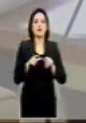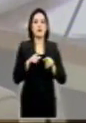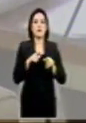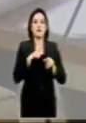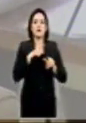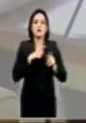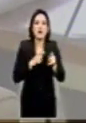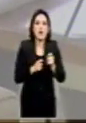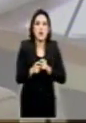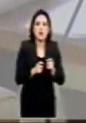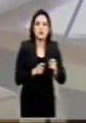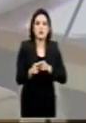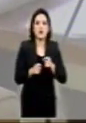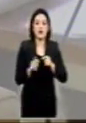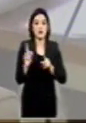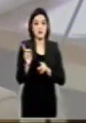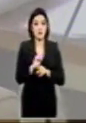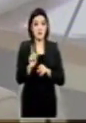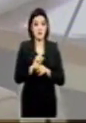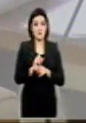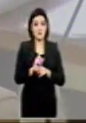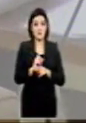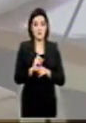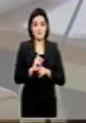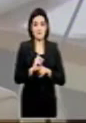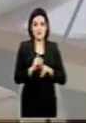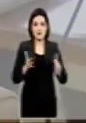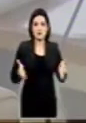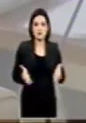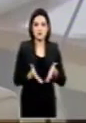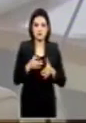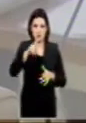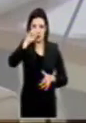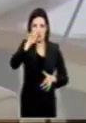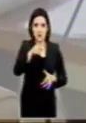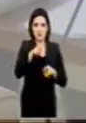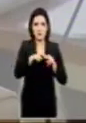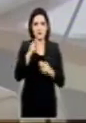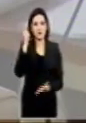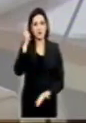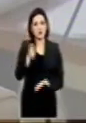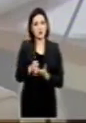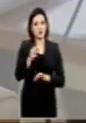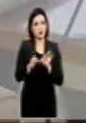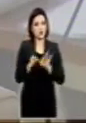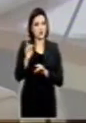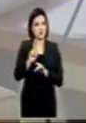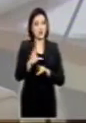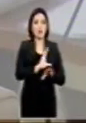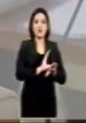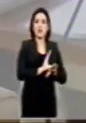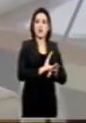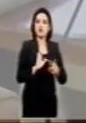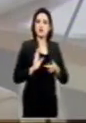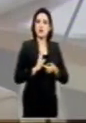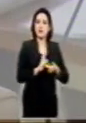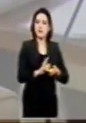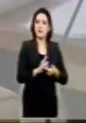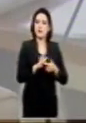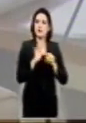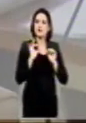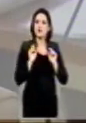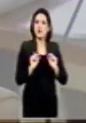não impulsionadas pelo juiz. A Constituição, apenas em hipóteses excepcionais e expressas, optou